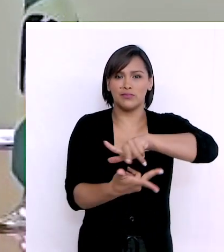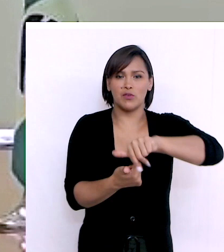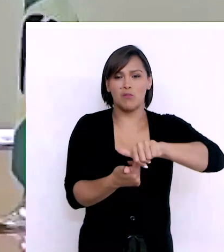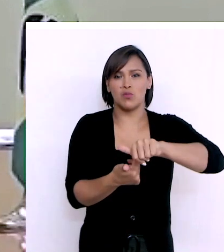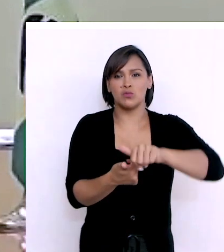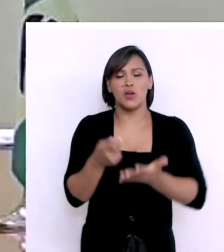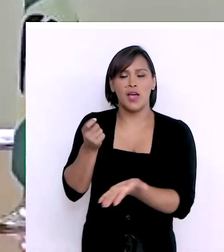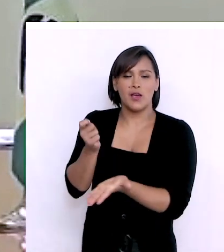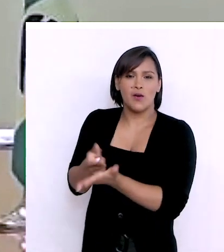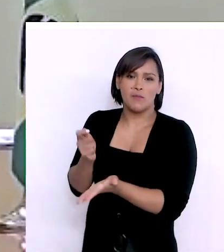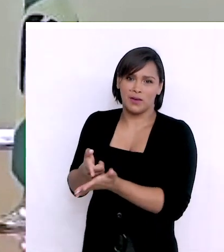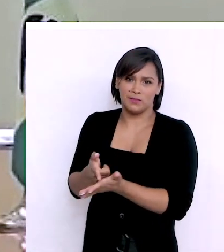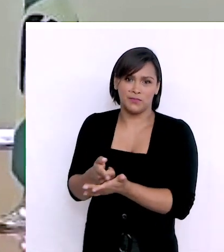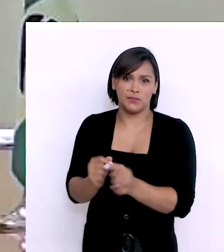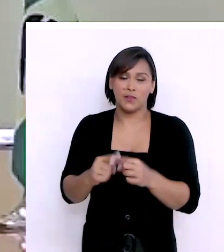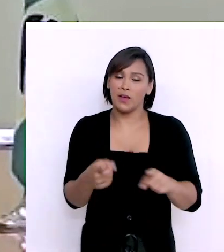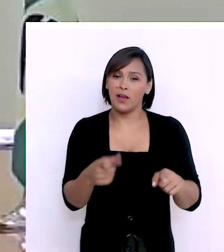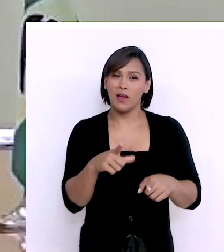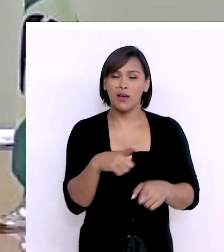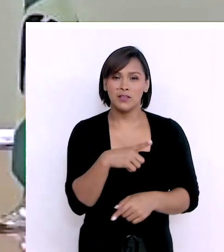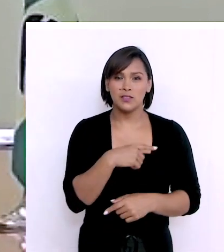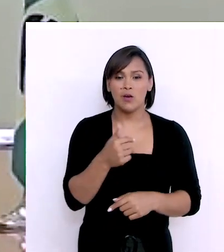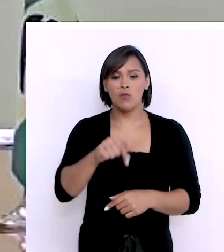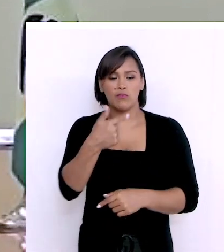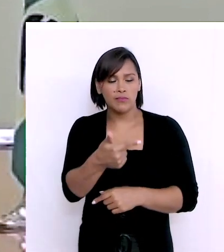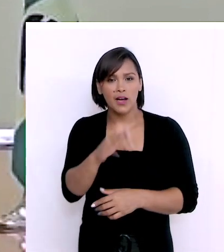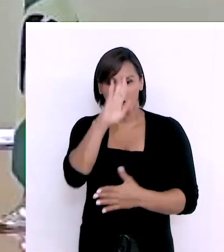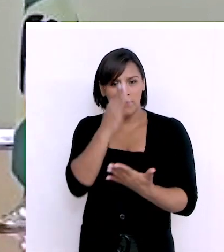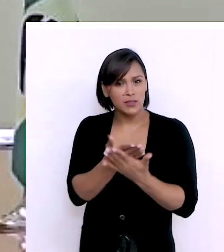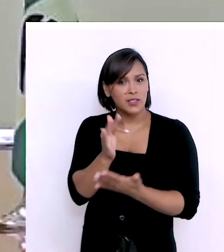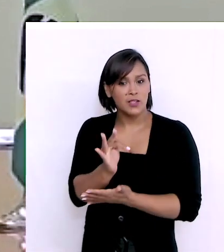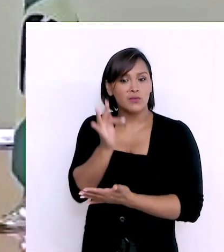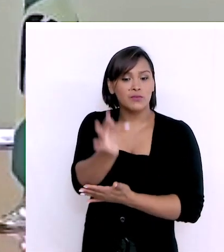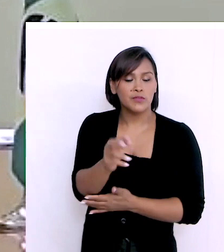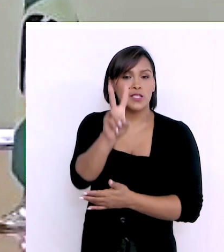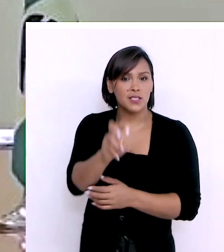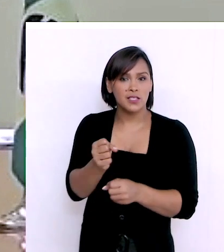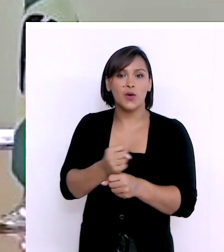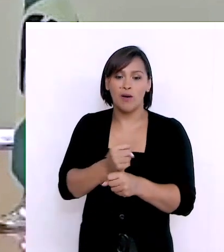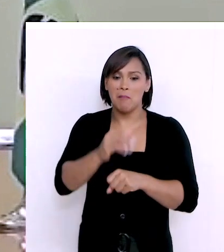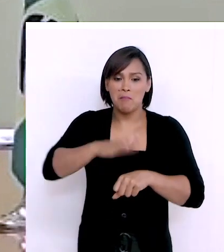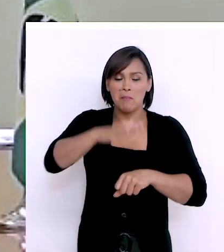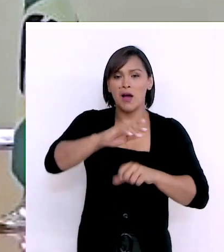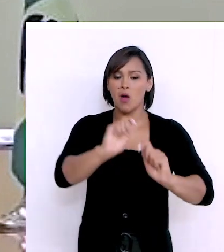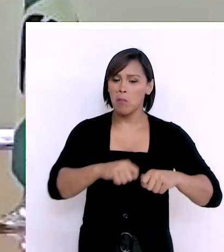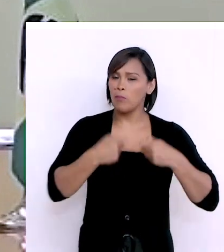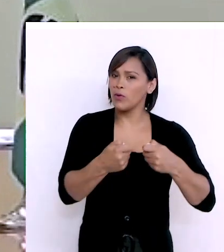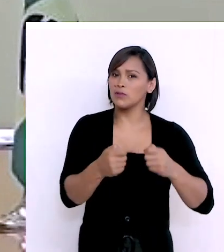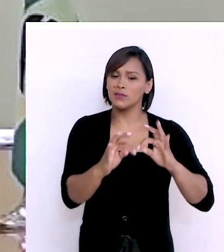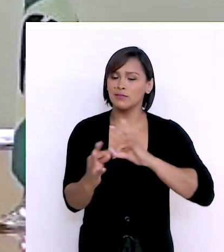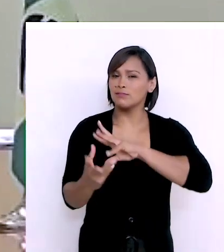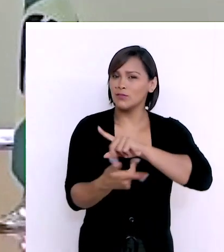compra. E se estima que nos próximos 5 ou 6 anos ela deva ser a maior economia mundial também